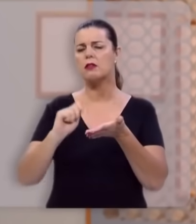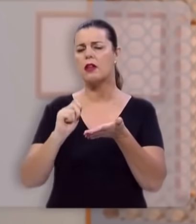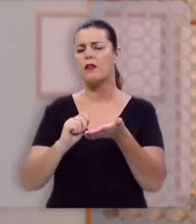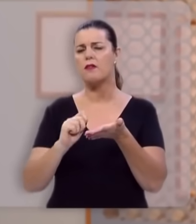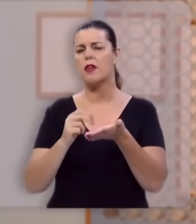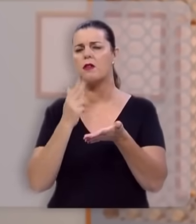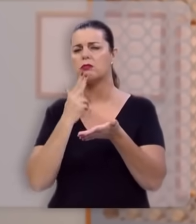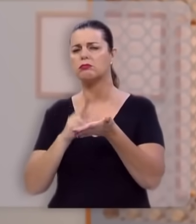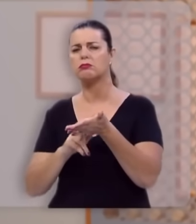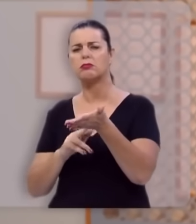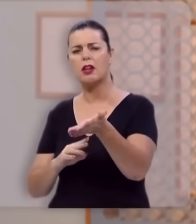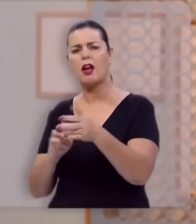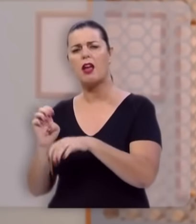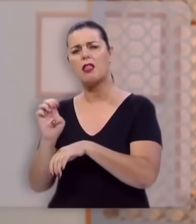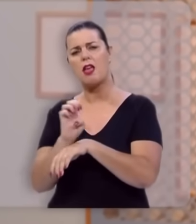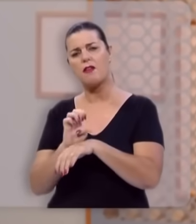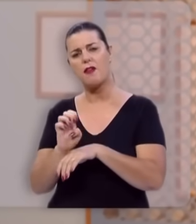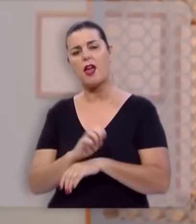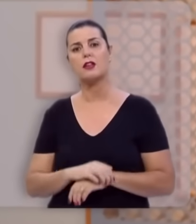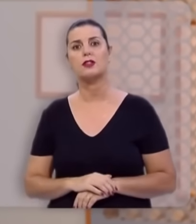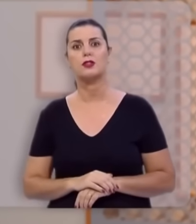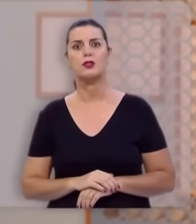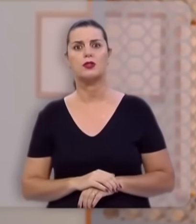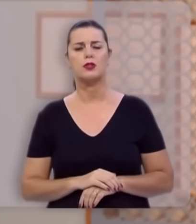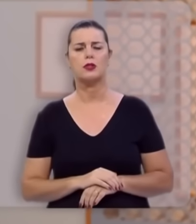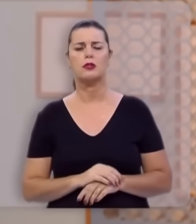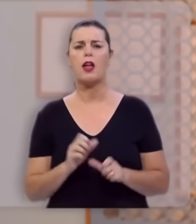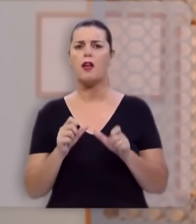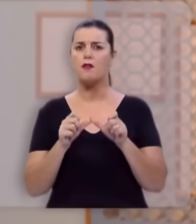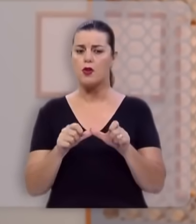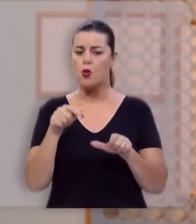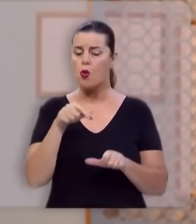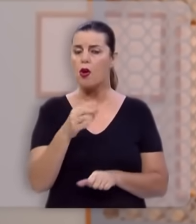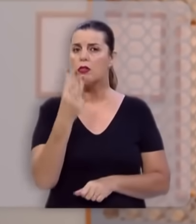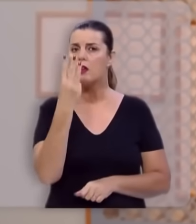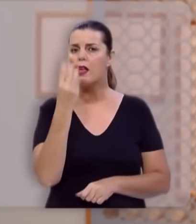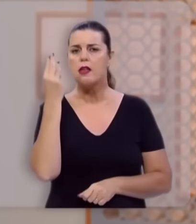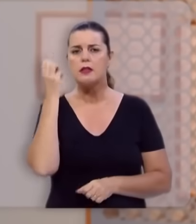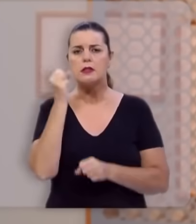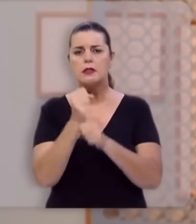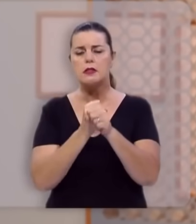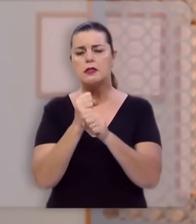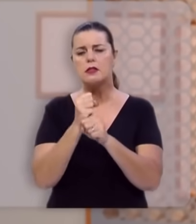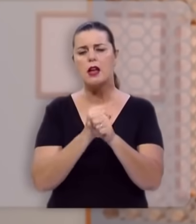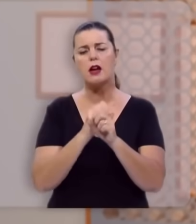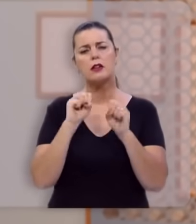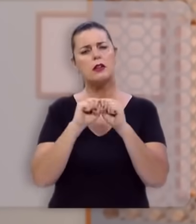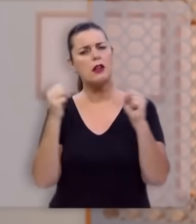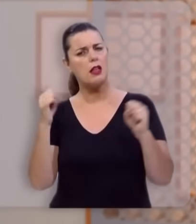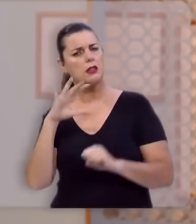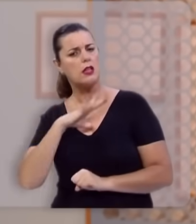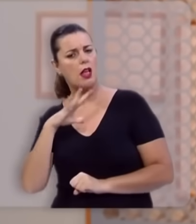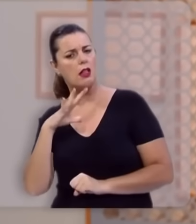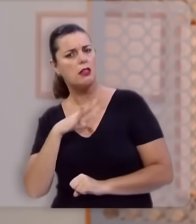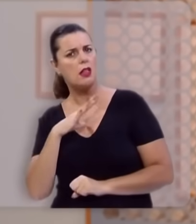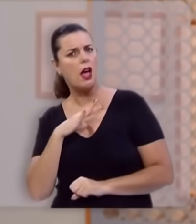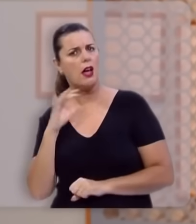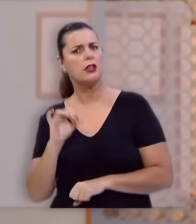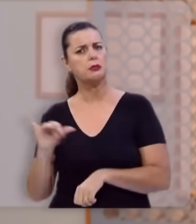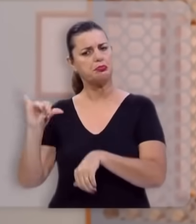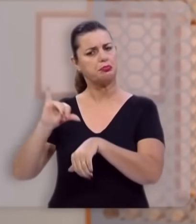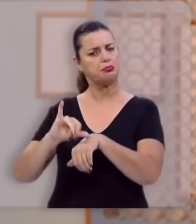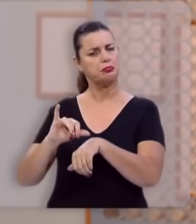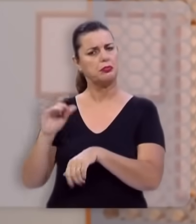aos Efésios, ele passou três anos naquela grande metrópole, capital da